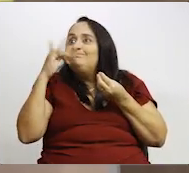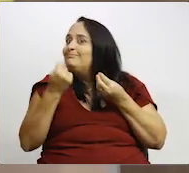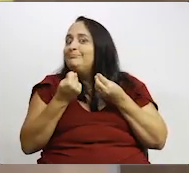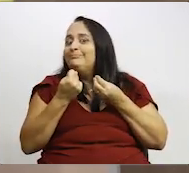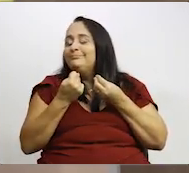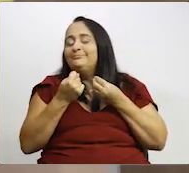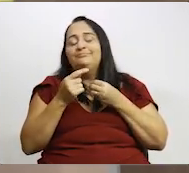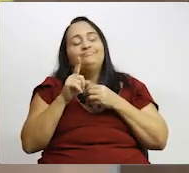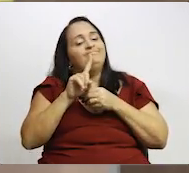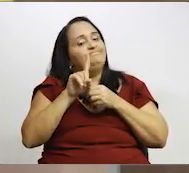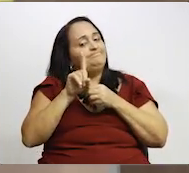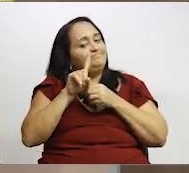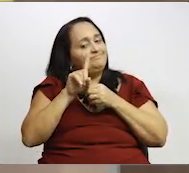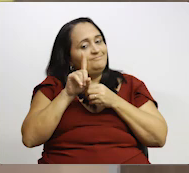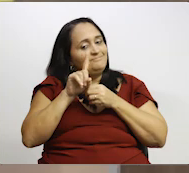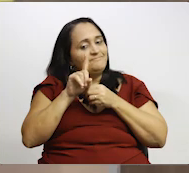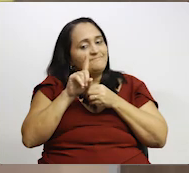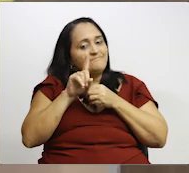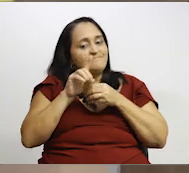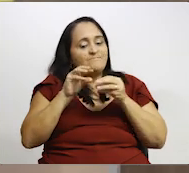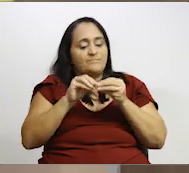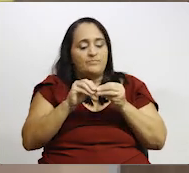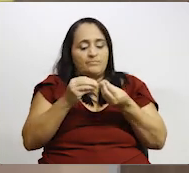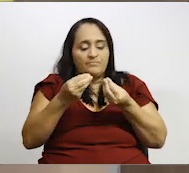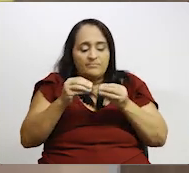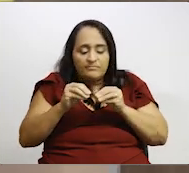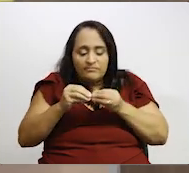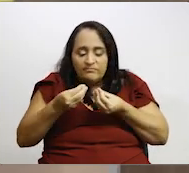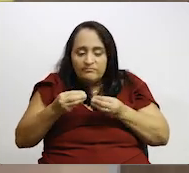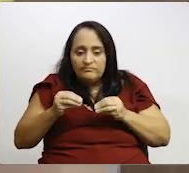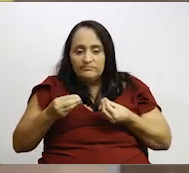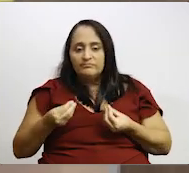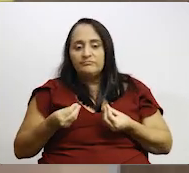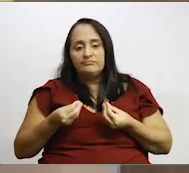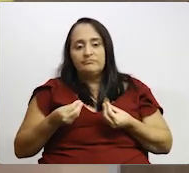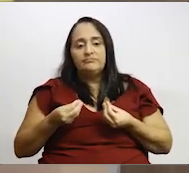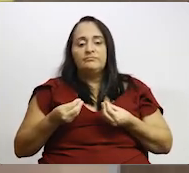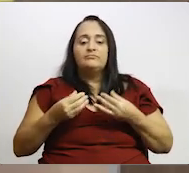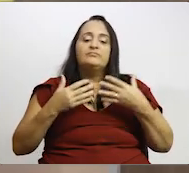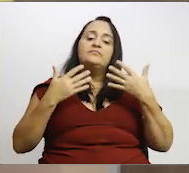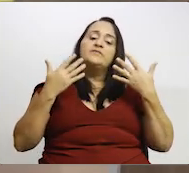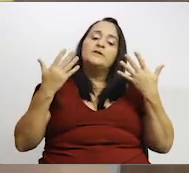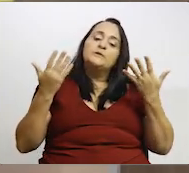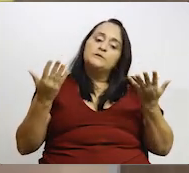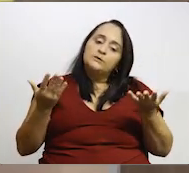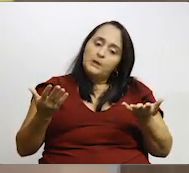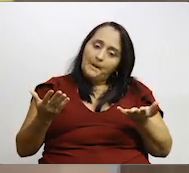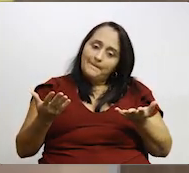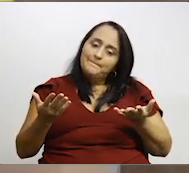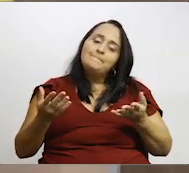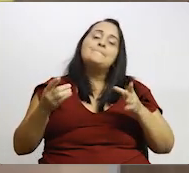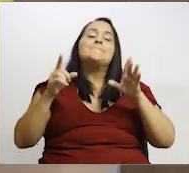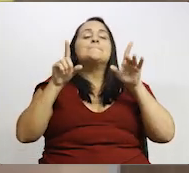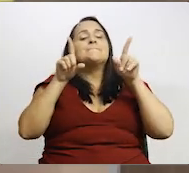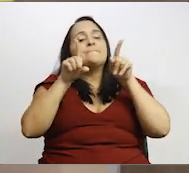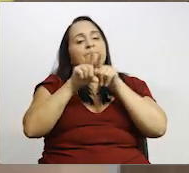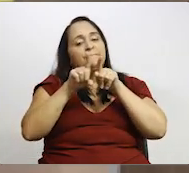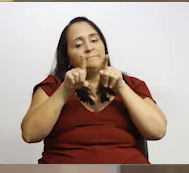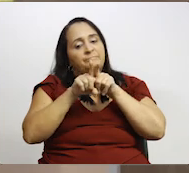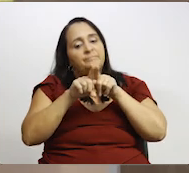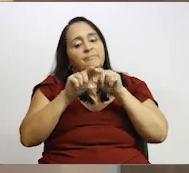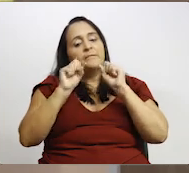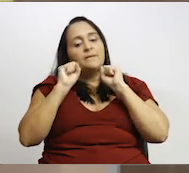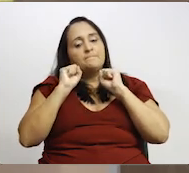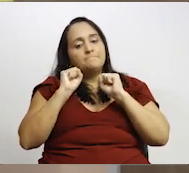um inteiro. Eu vou comer pedaços. Então, nessa